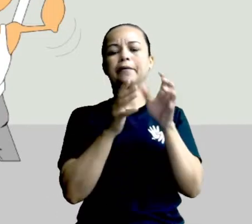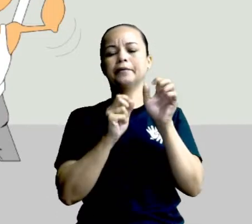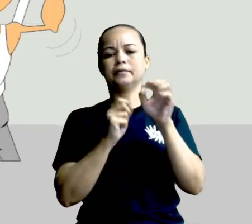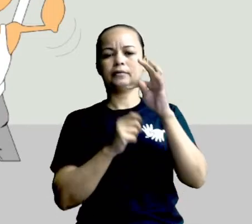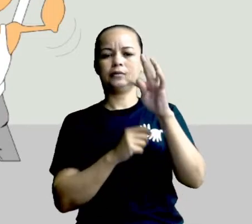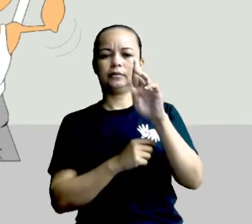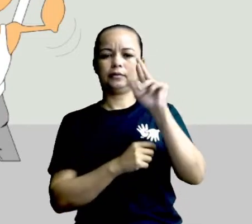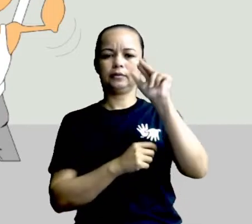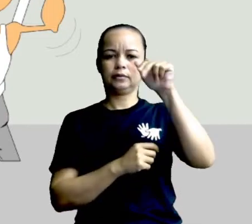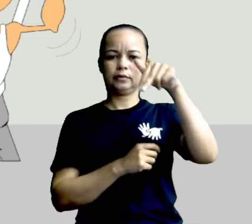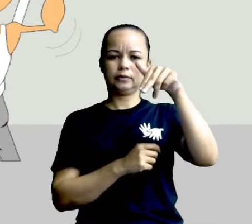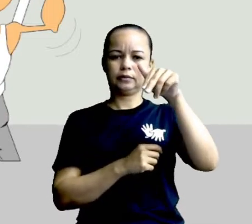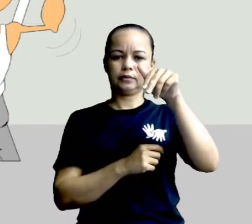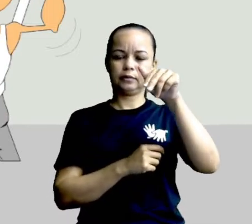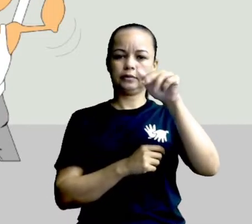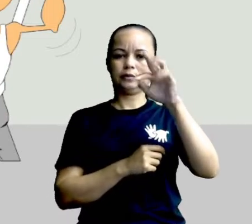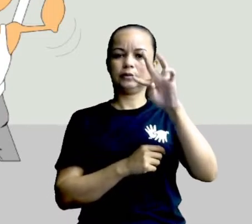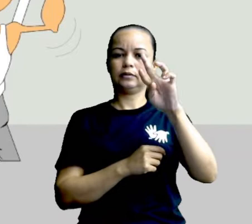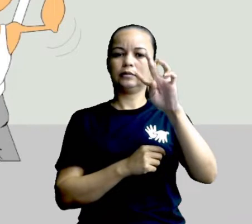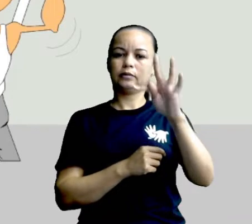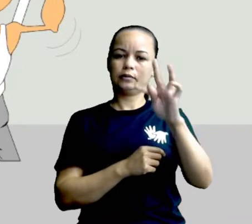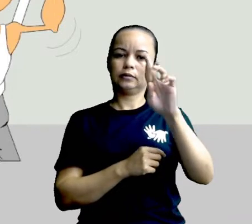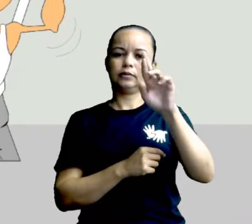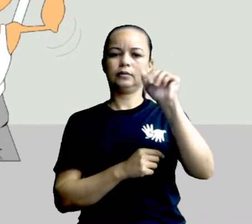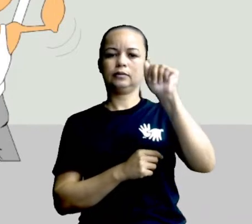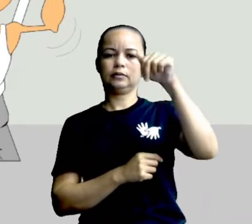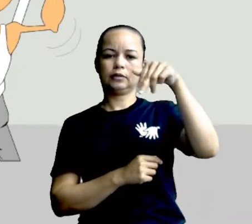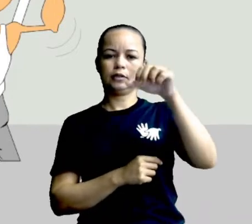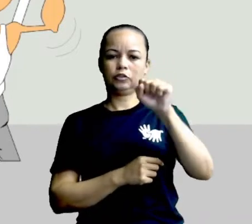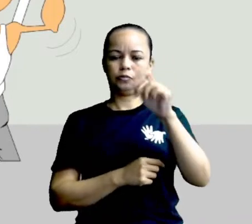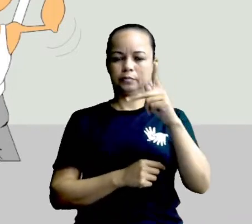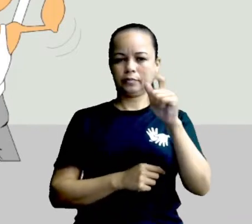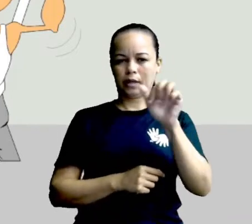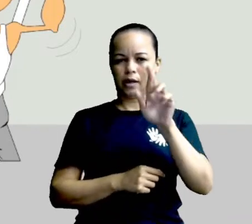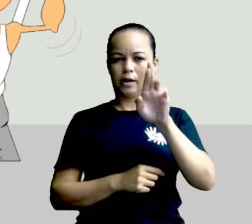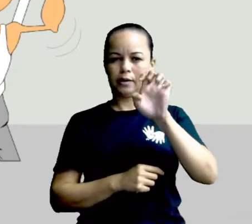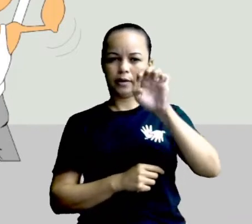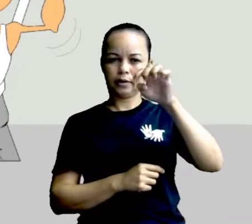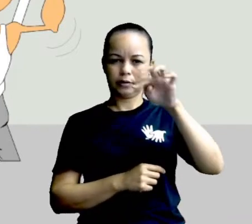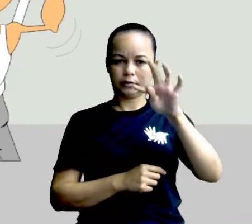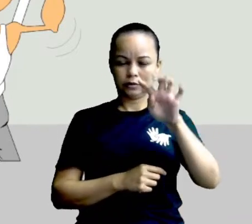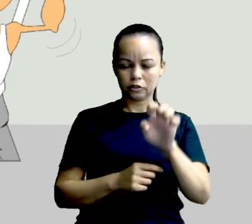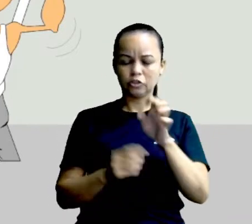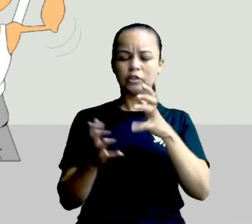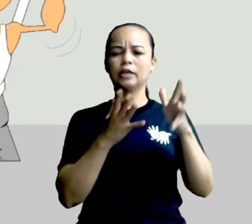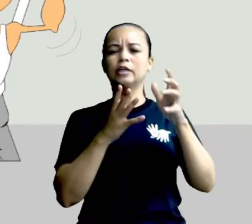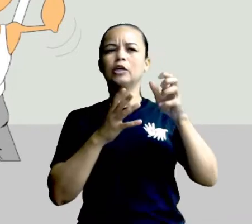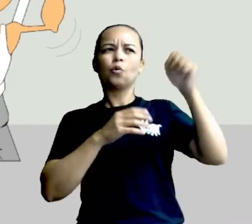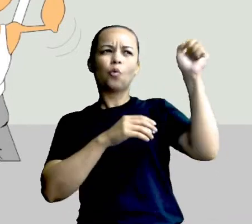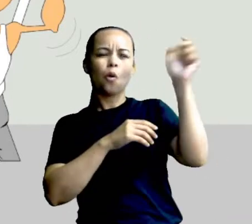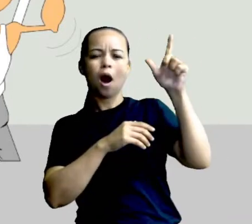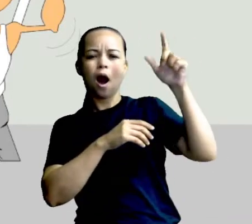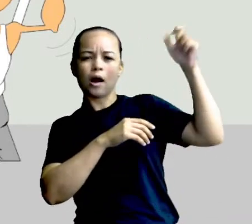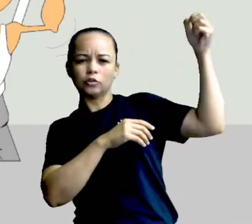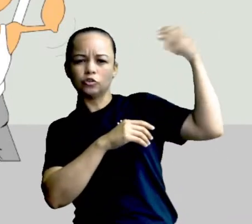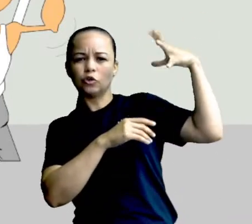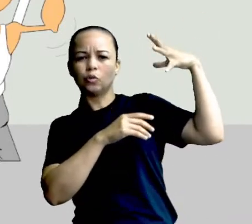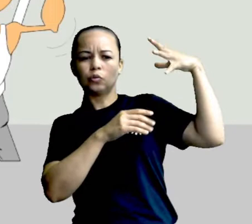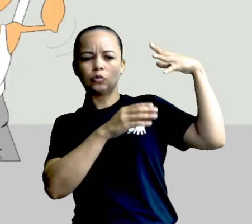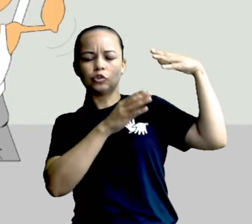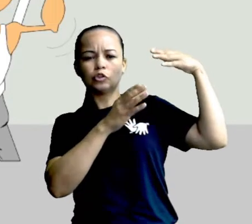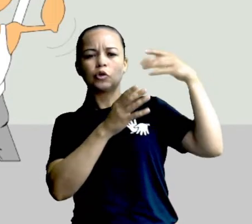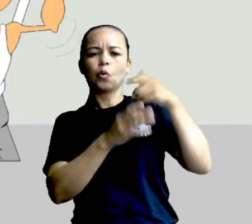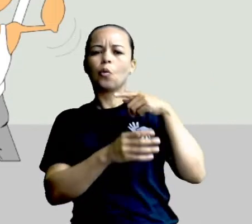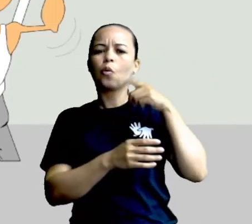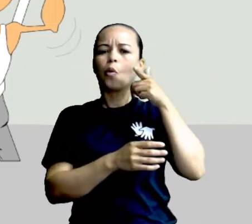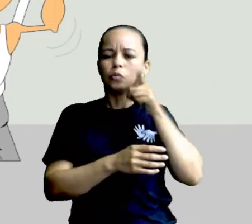o meio transparente é aquele, tá, que os raios de luz, tá, ele consegue ultrapassar